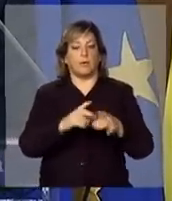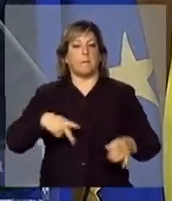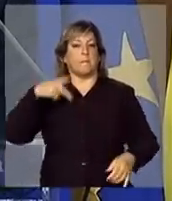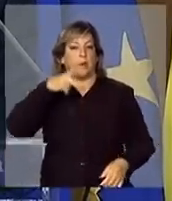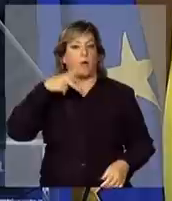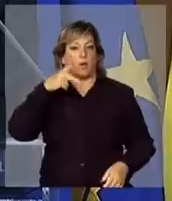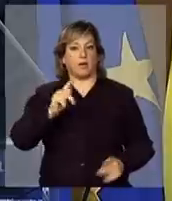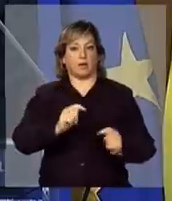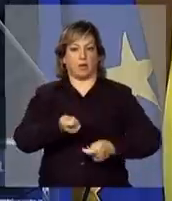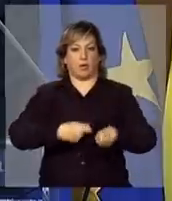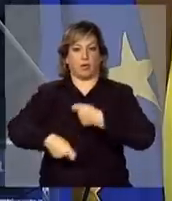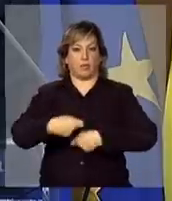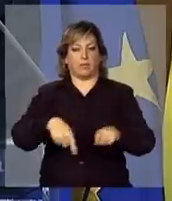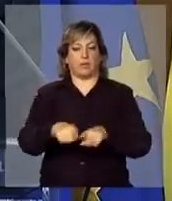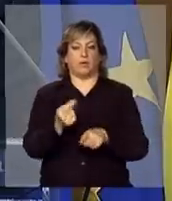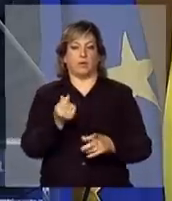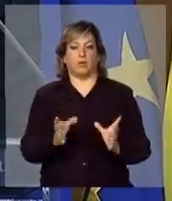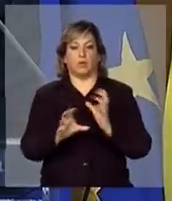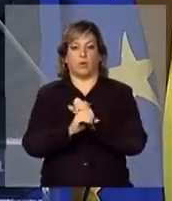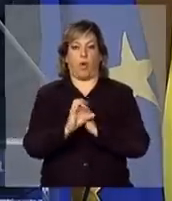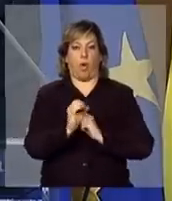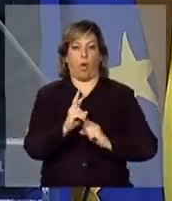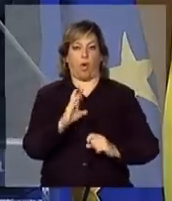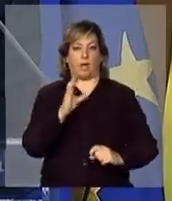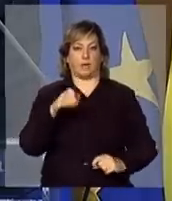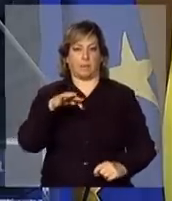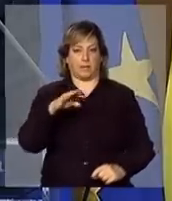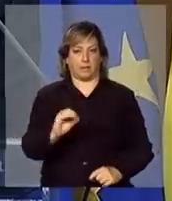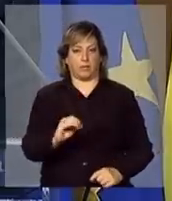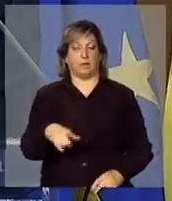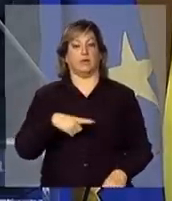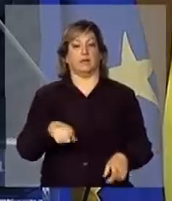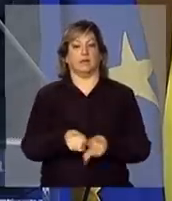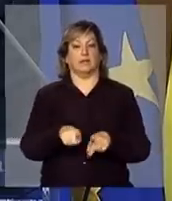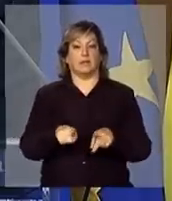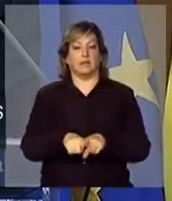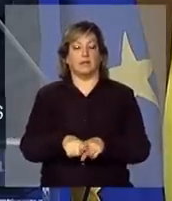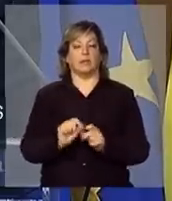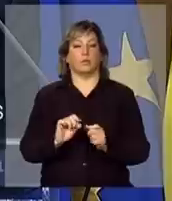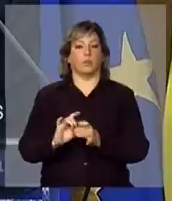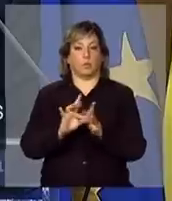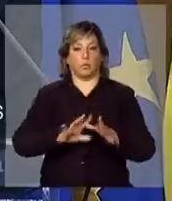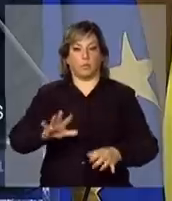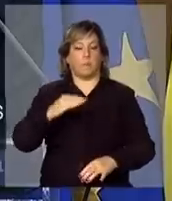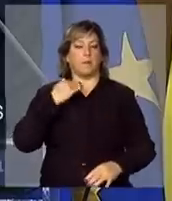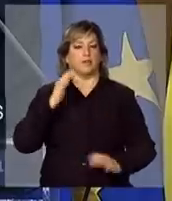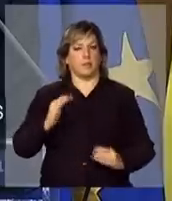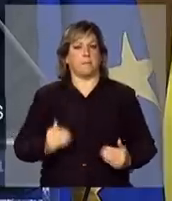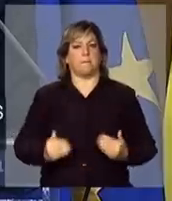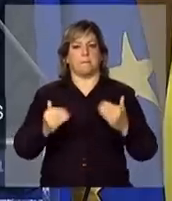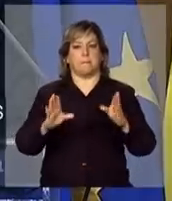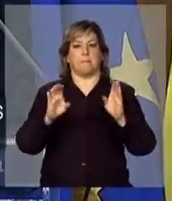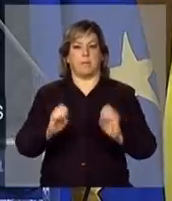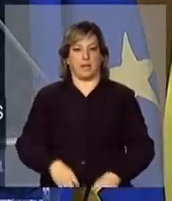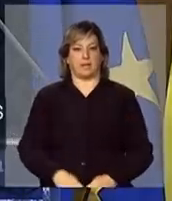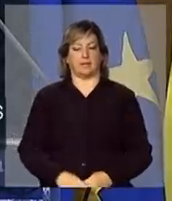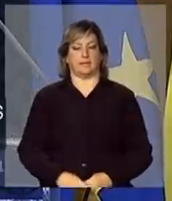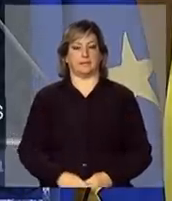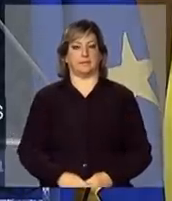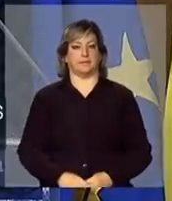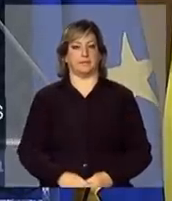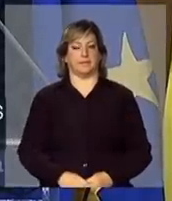políticas econômica e orçamentária. O projeto de uma União Bancária já está bem adiantado.